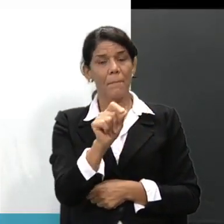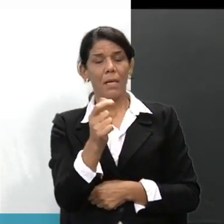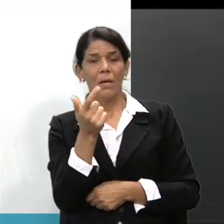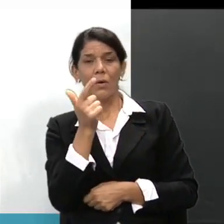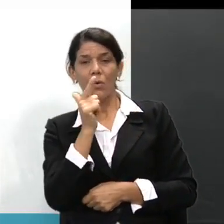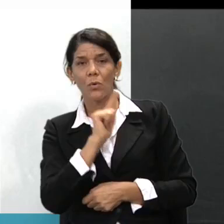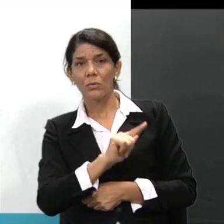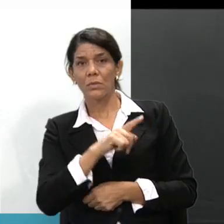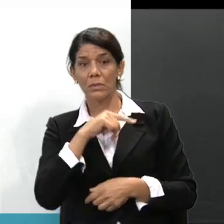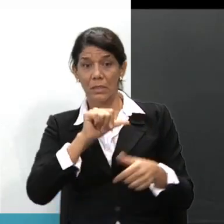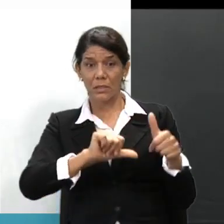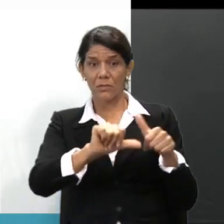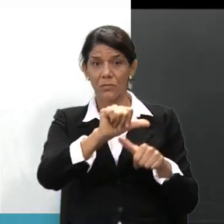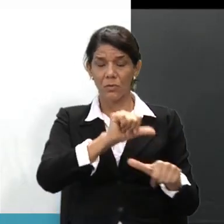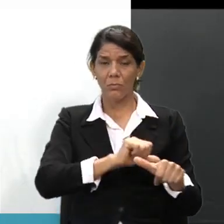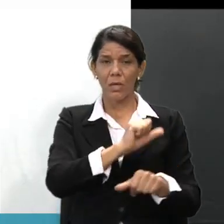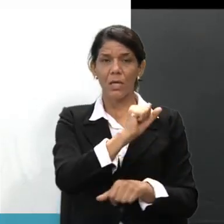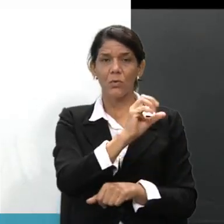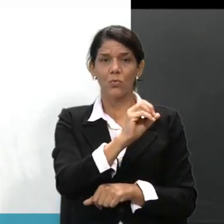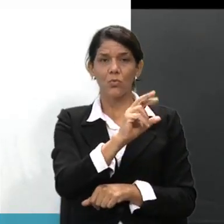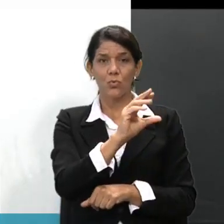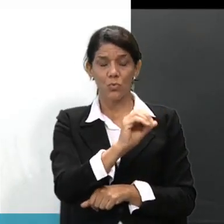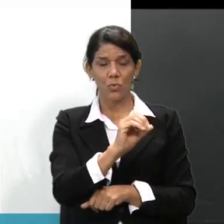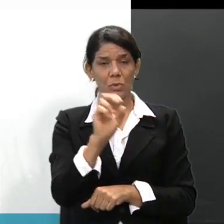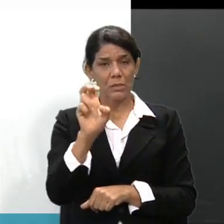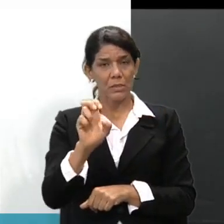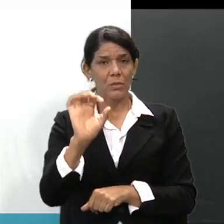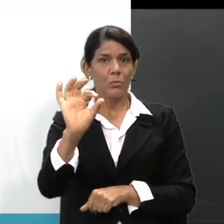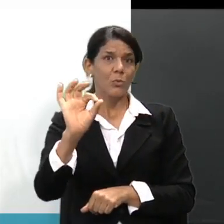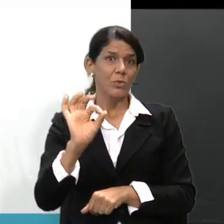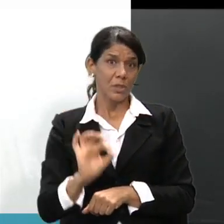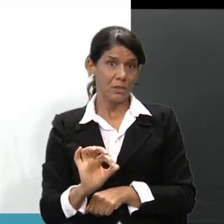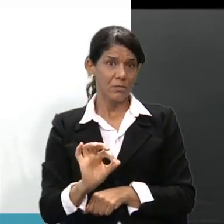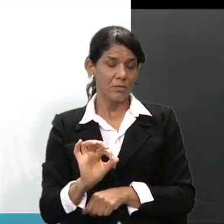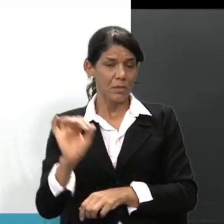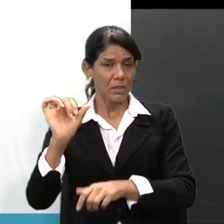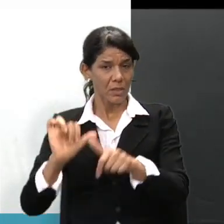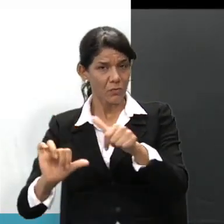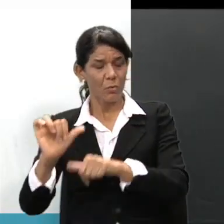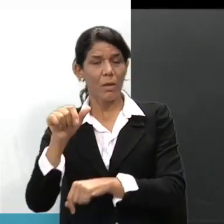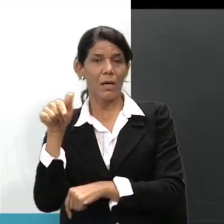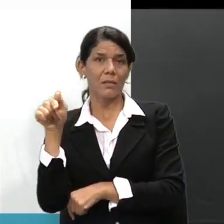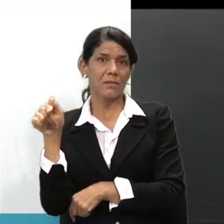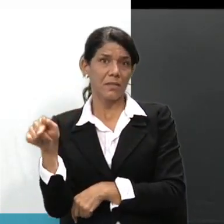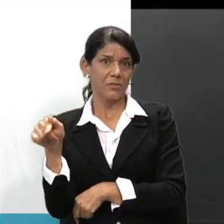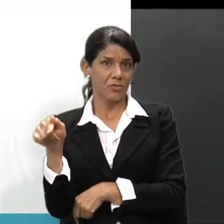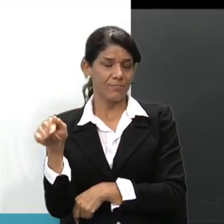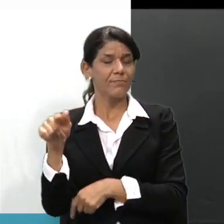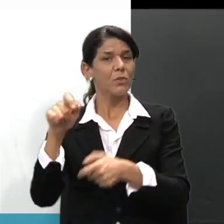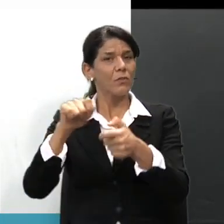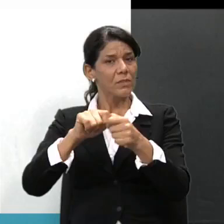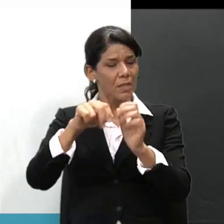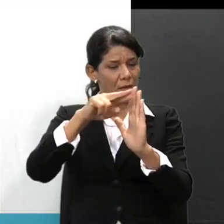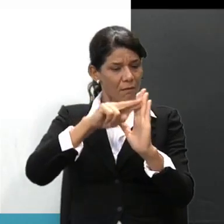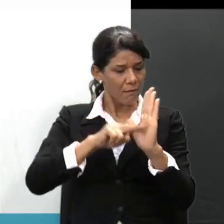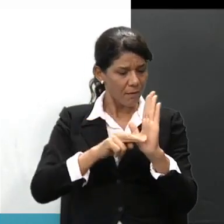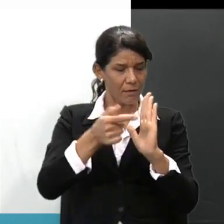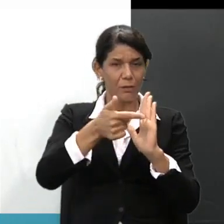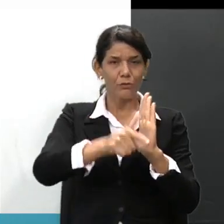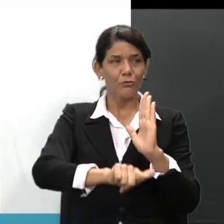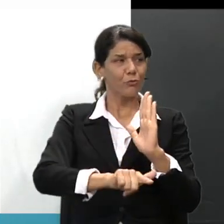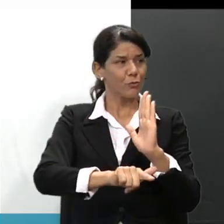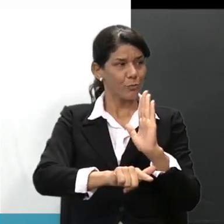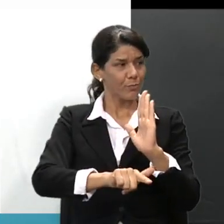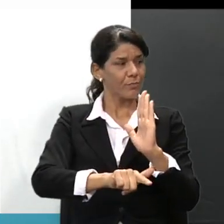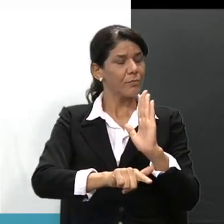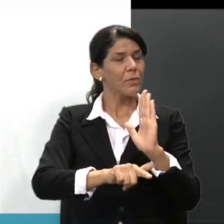para eu transformar meu soro glicosado em 5% em 7. Vou fazer a regra de 3, então